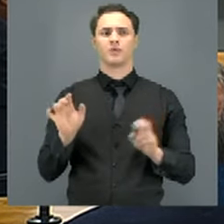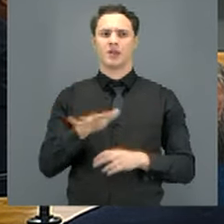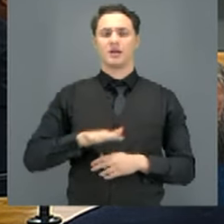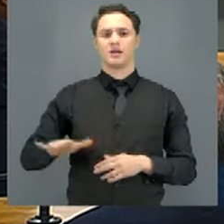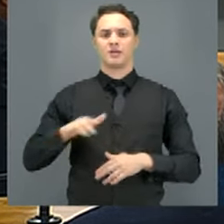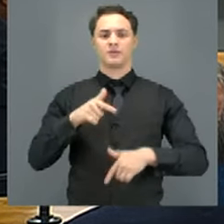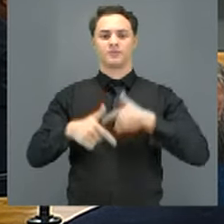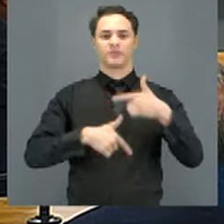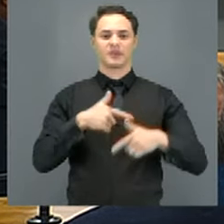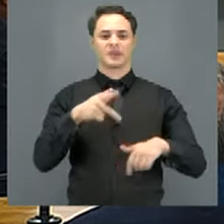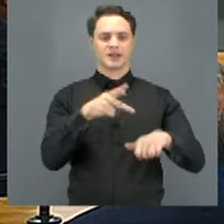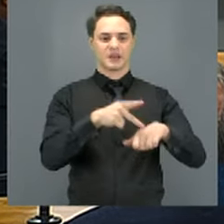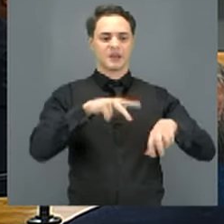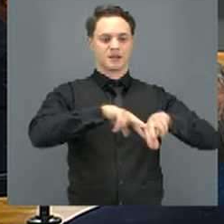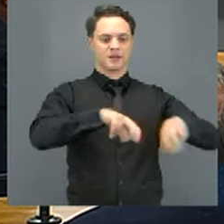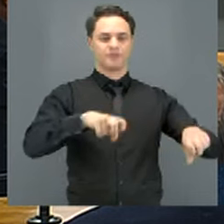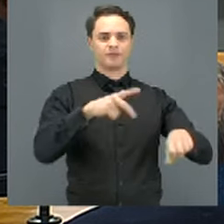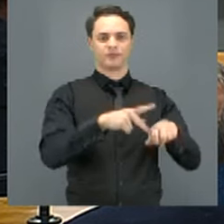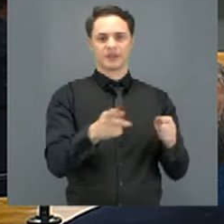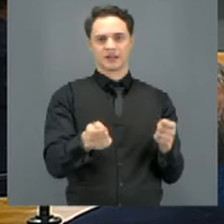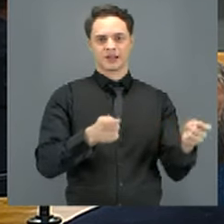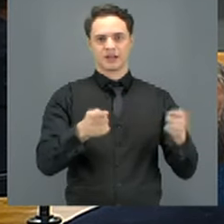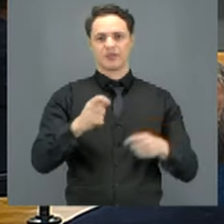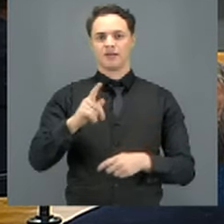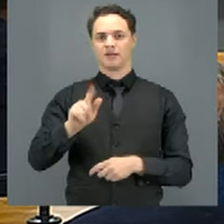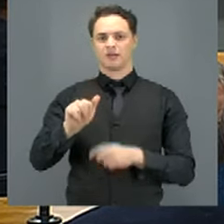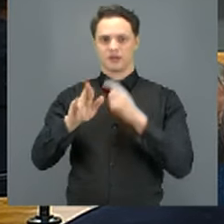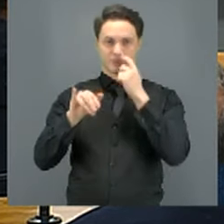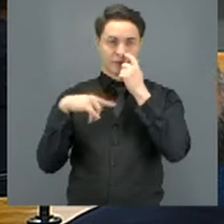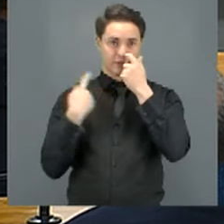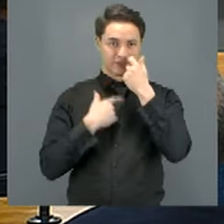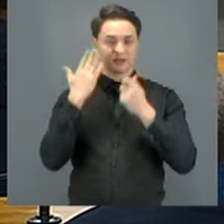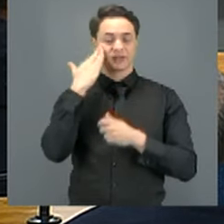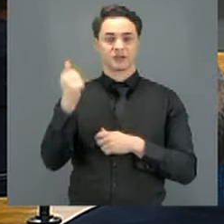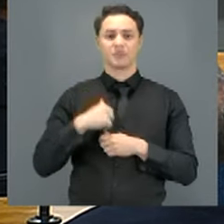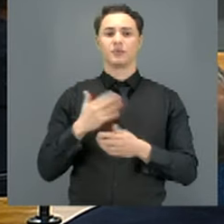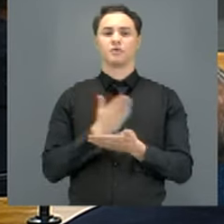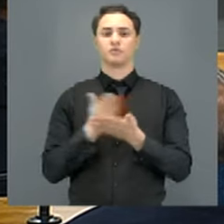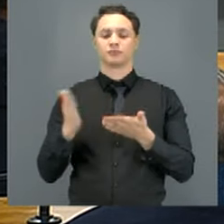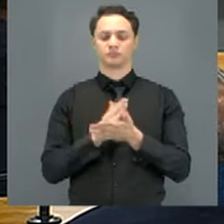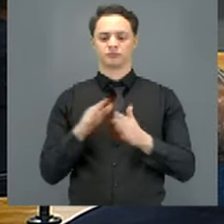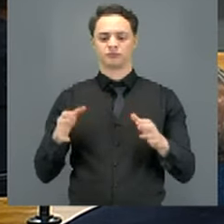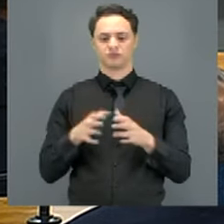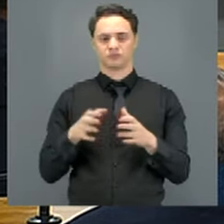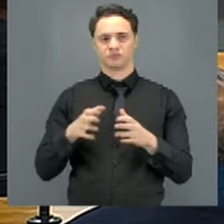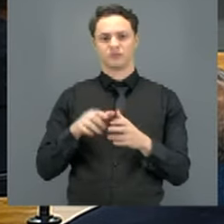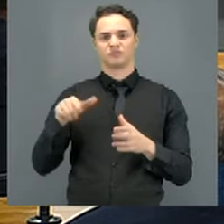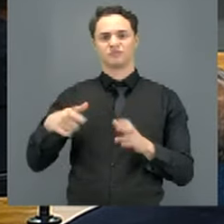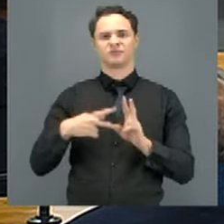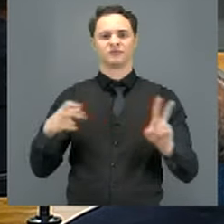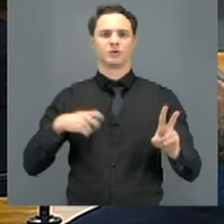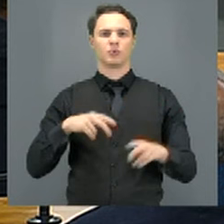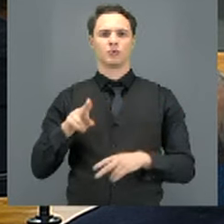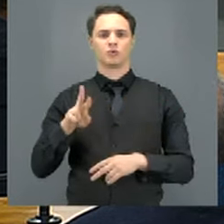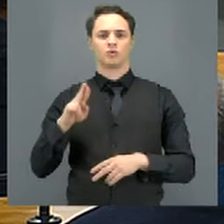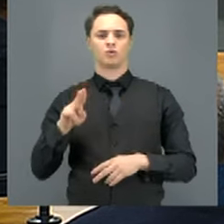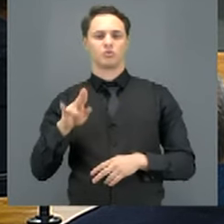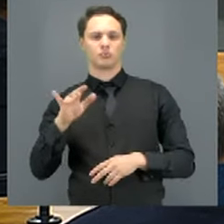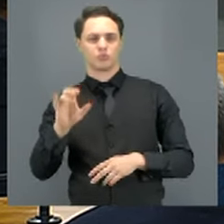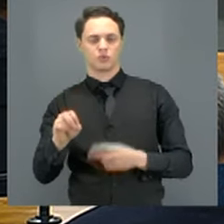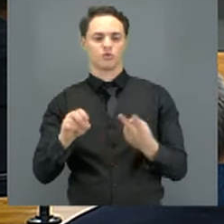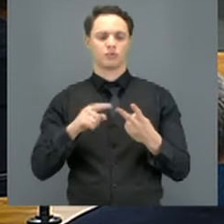atividade garimpeira? Sabemos que algumas tribos indígenas têm relacionamento histórico com garimpeiros, exemplo dos índios Munduruku, Sintalá e